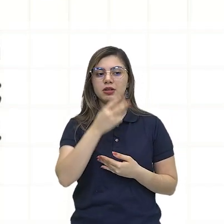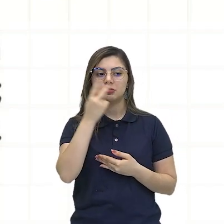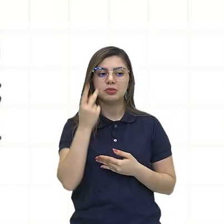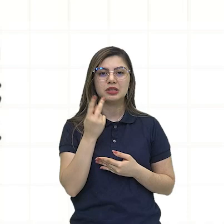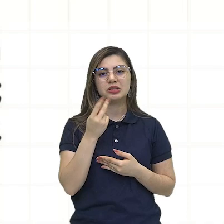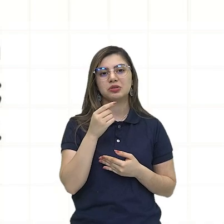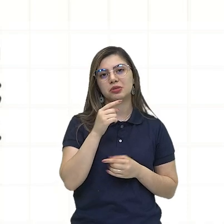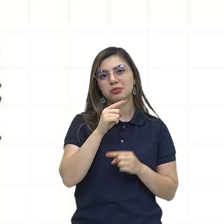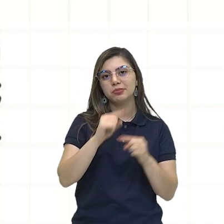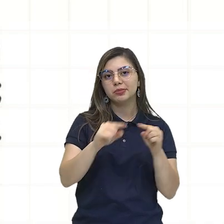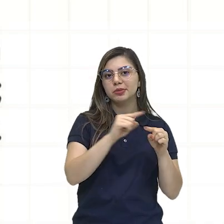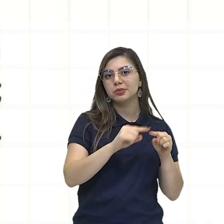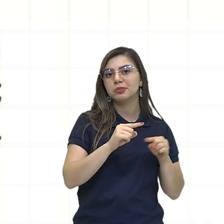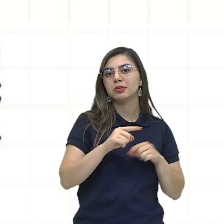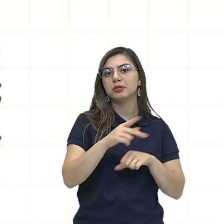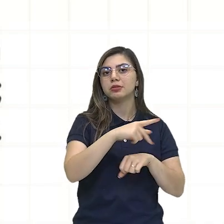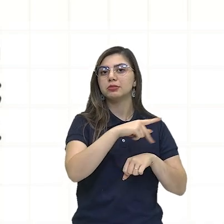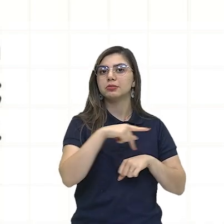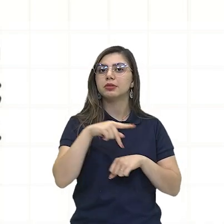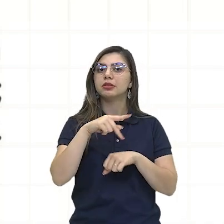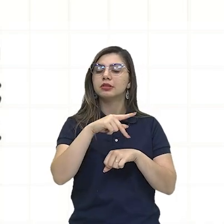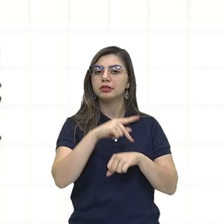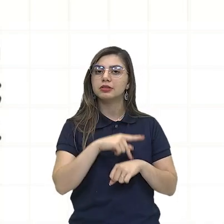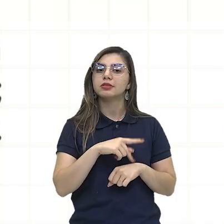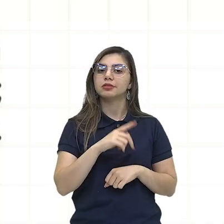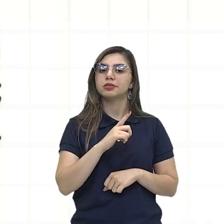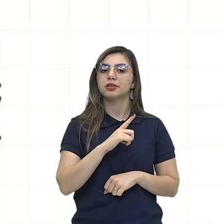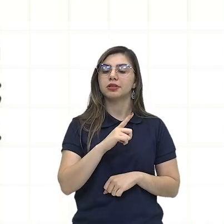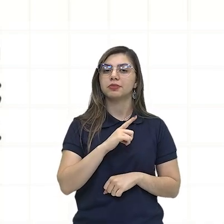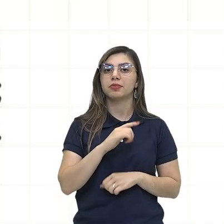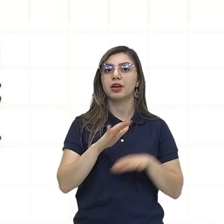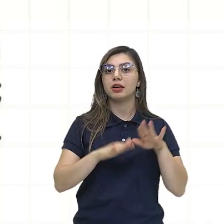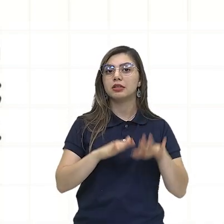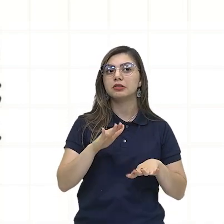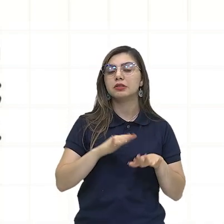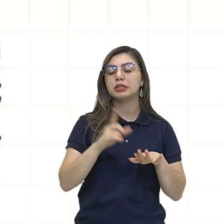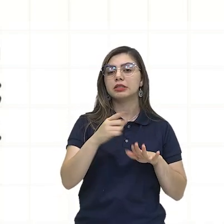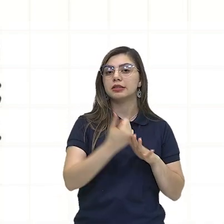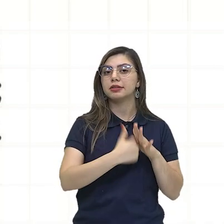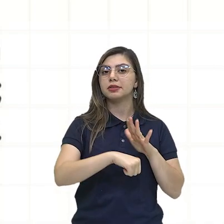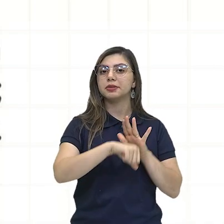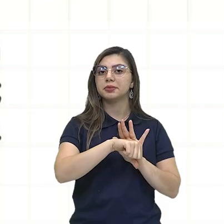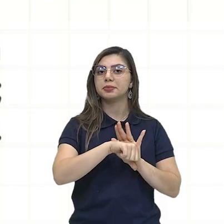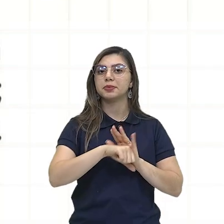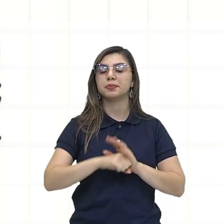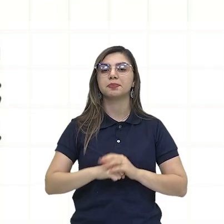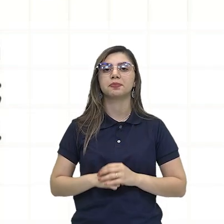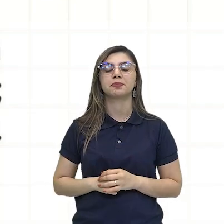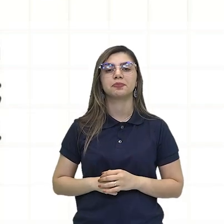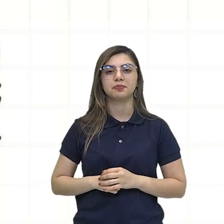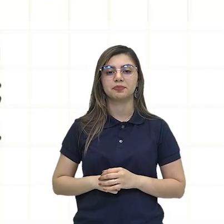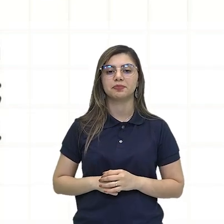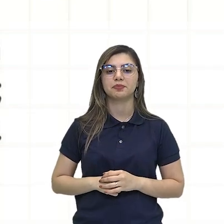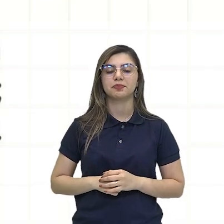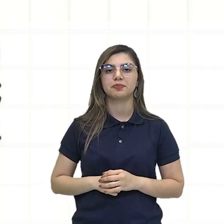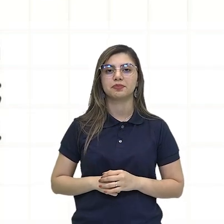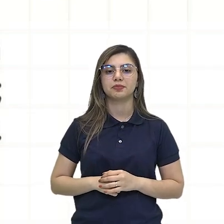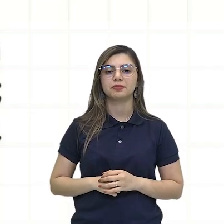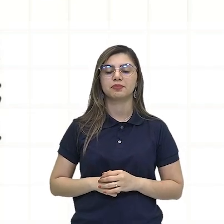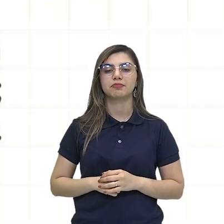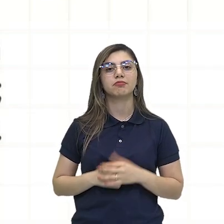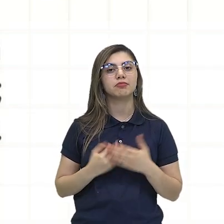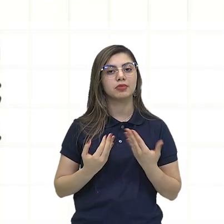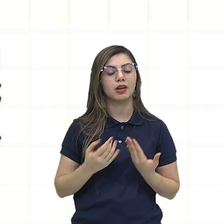em diversos países e até mesmo em alguns países ela é considerada ilegal. Então, aí é